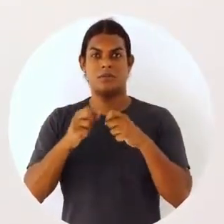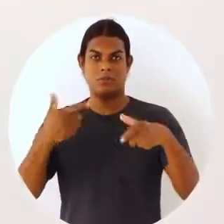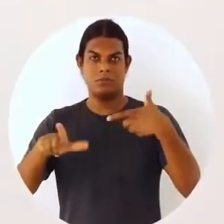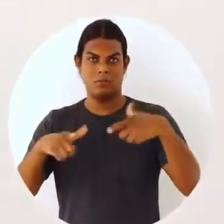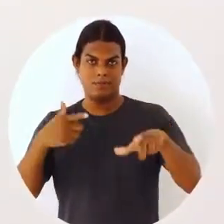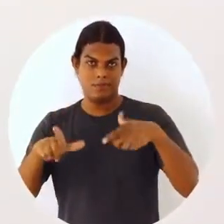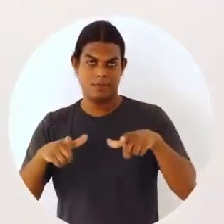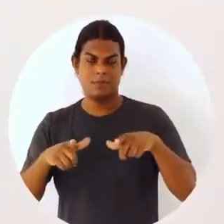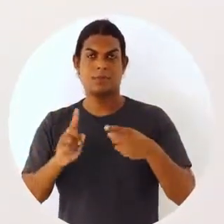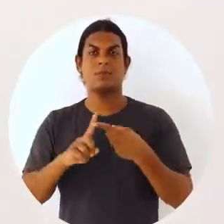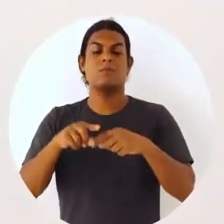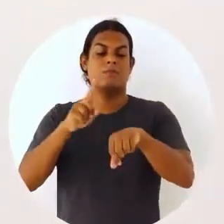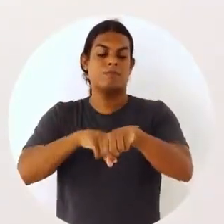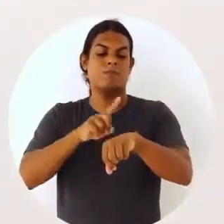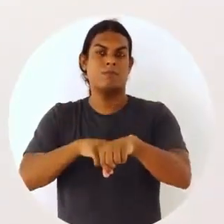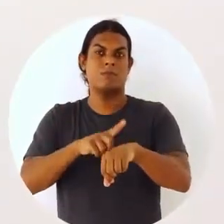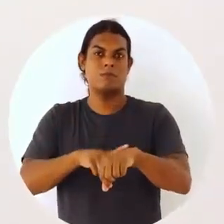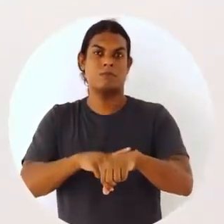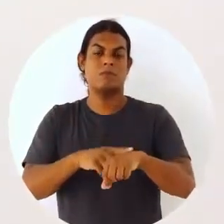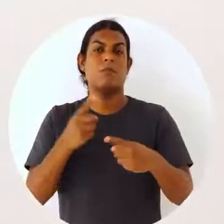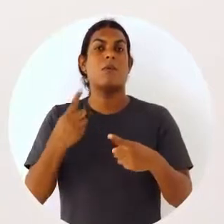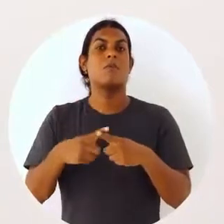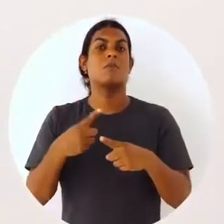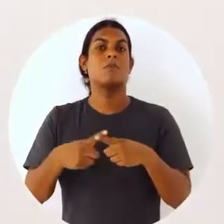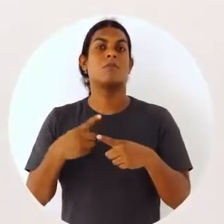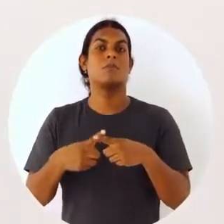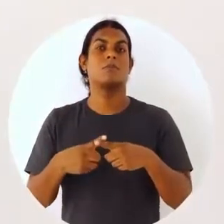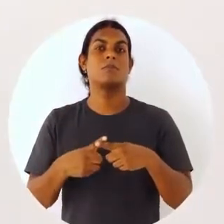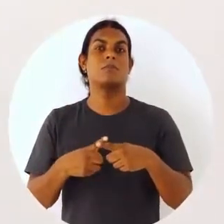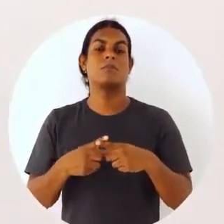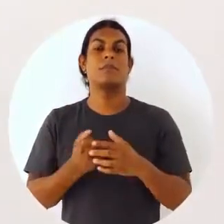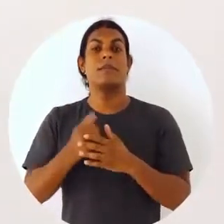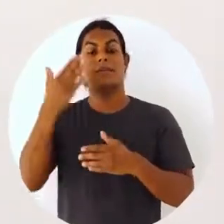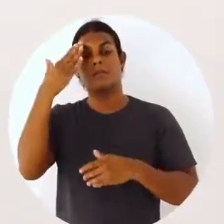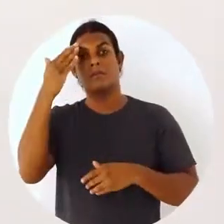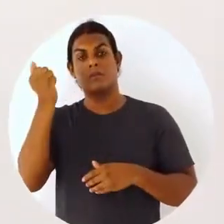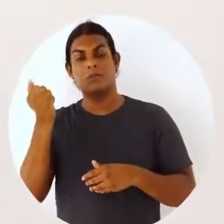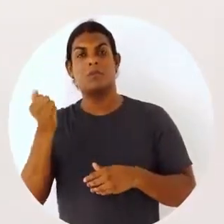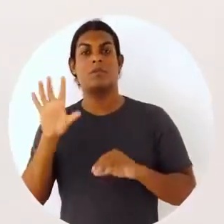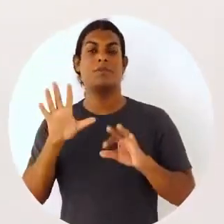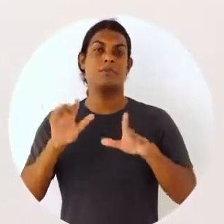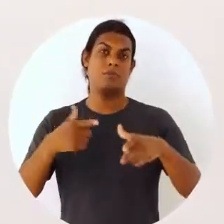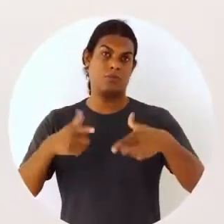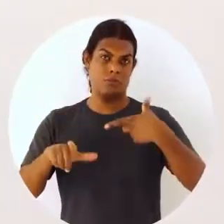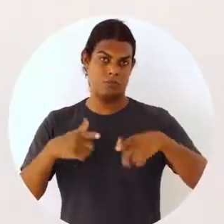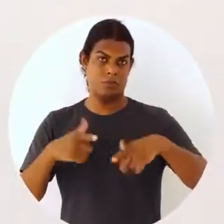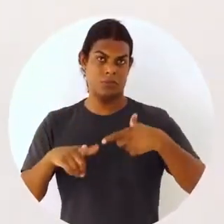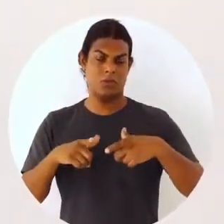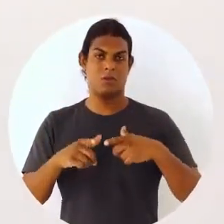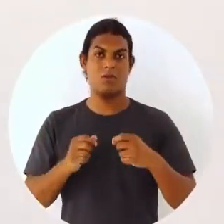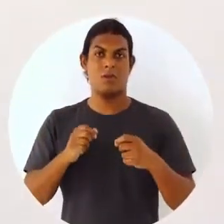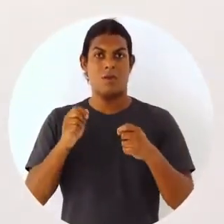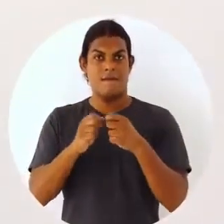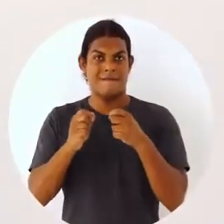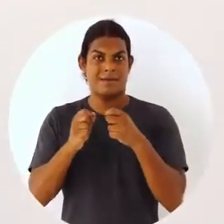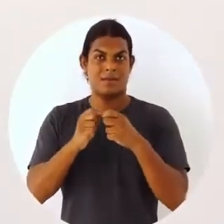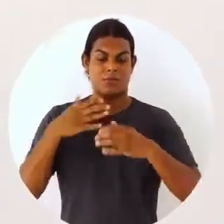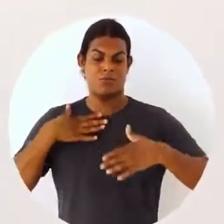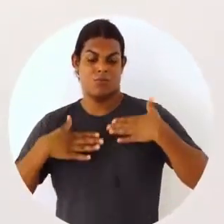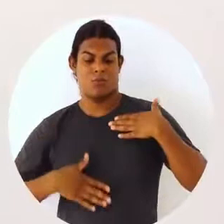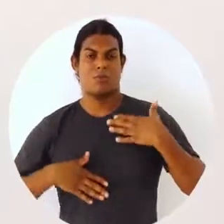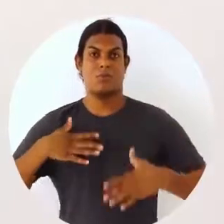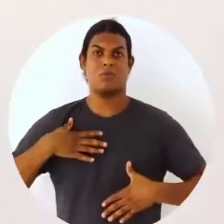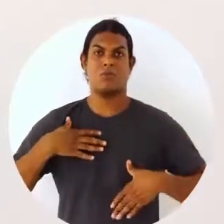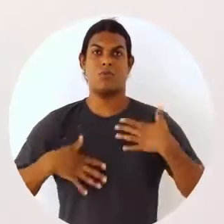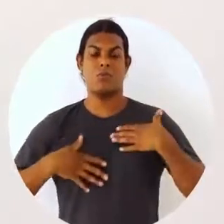que ele executasse esse movimento. Por quê? Porque a partir disso, se eu sei que o trabalhador ele se executar um movimento dessa maneira,